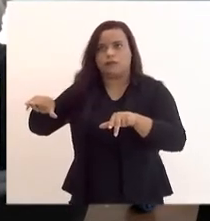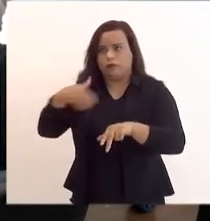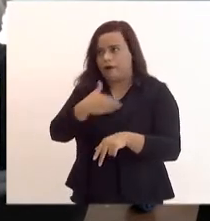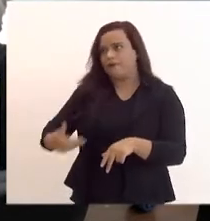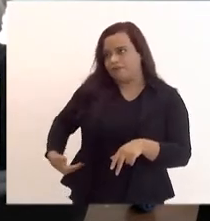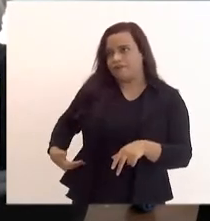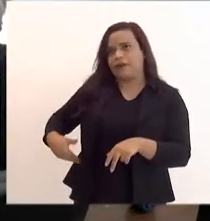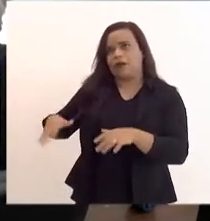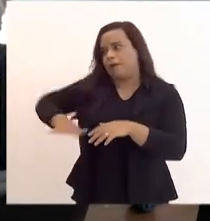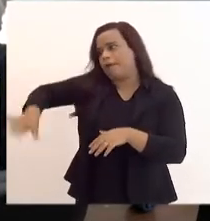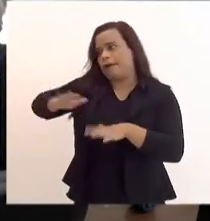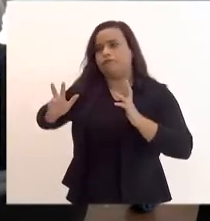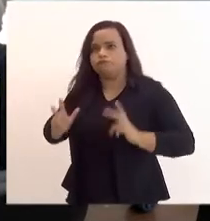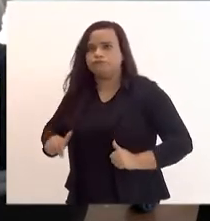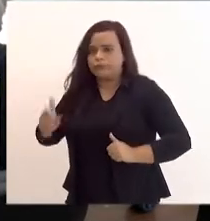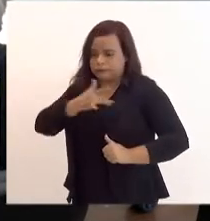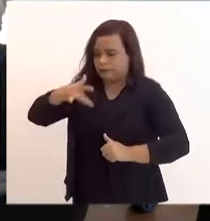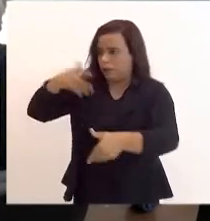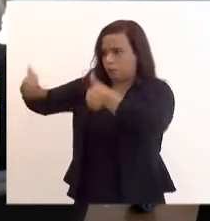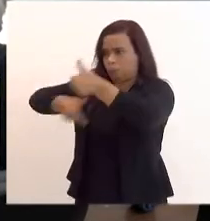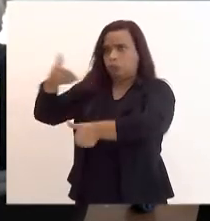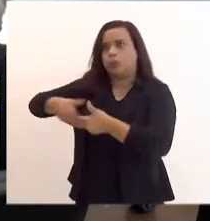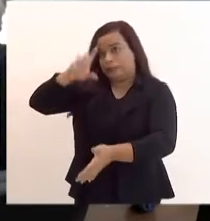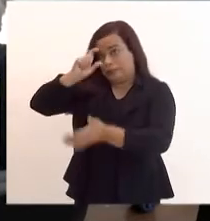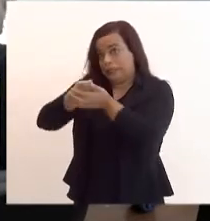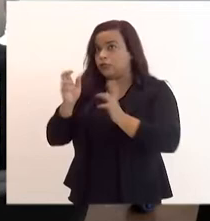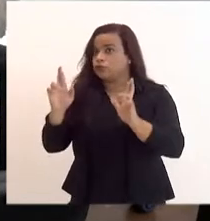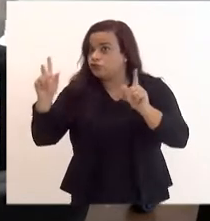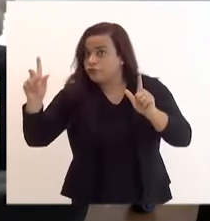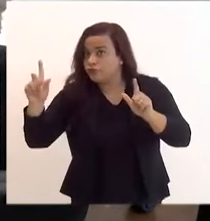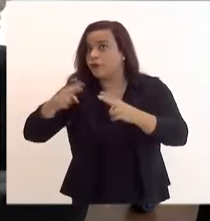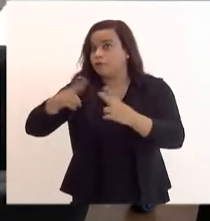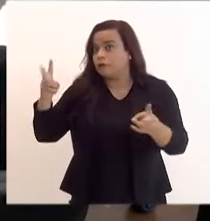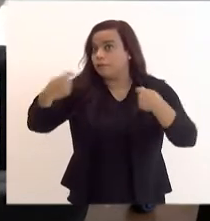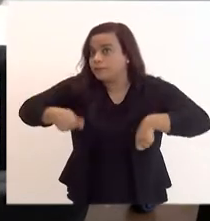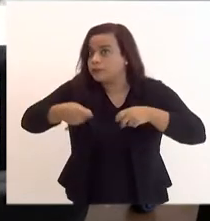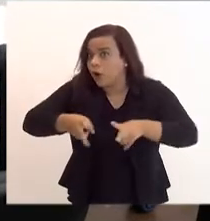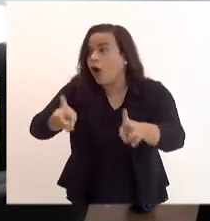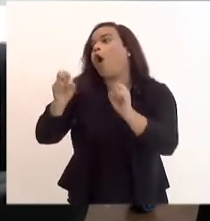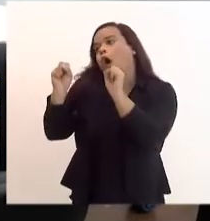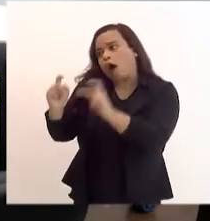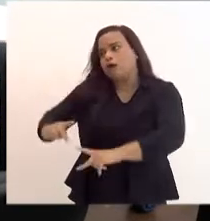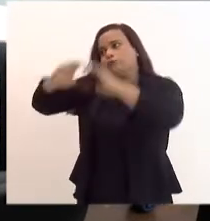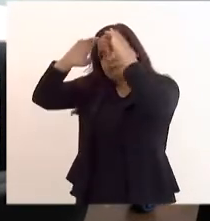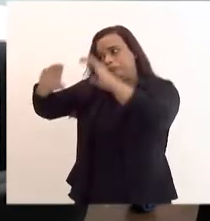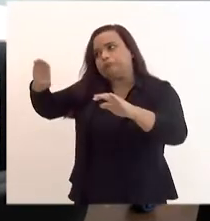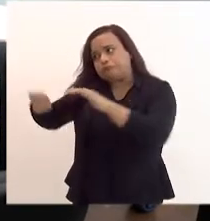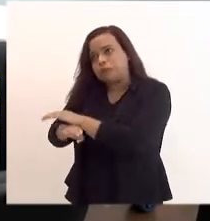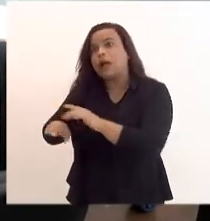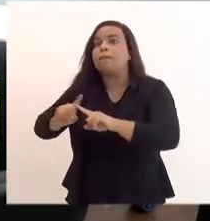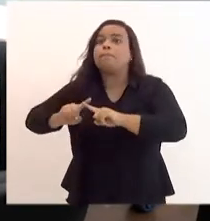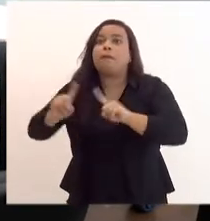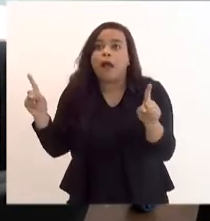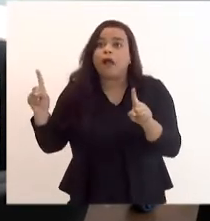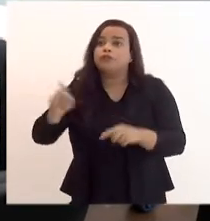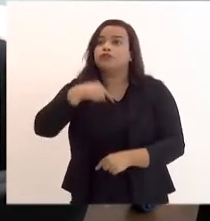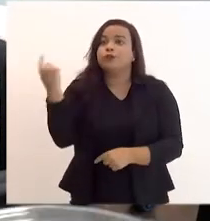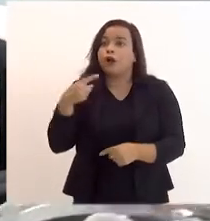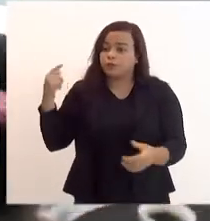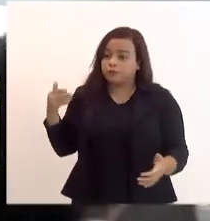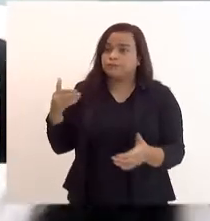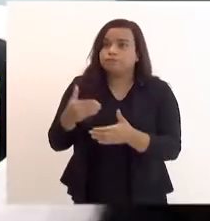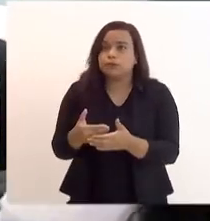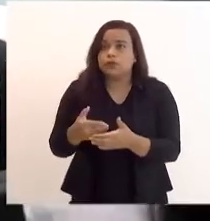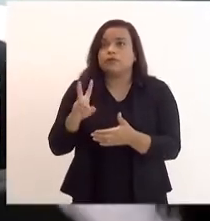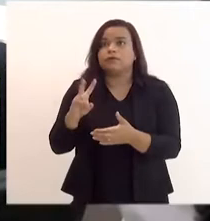em sentido contrário. Porque vamos entrar daqui a pouco em